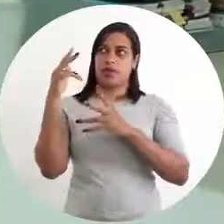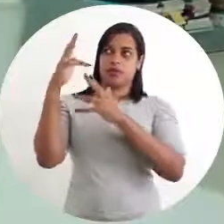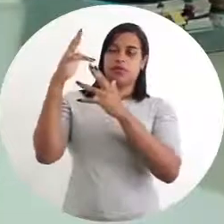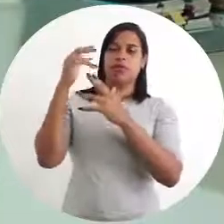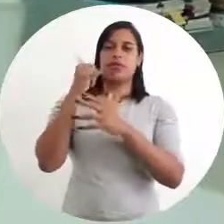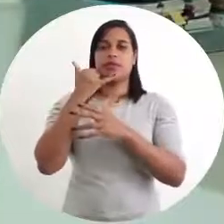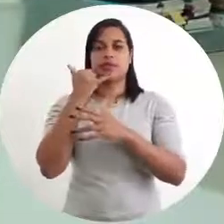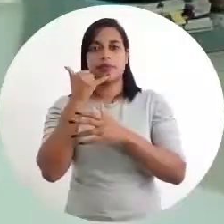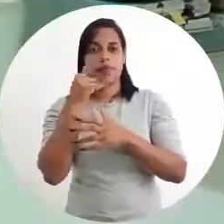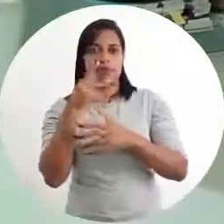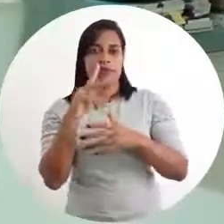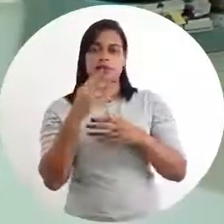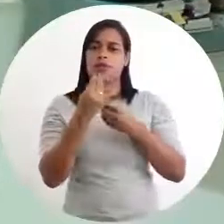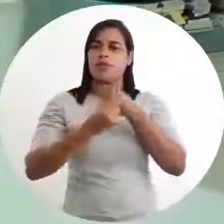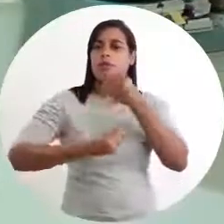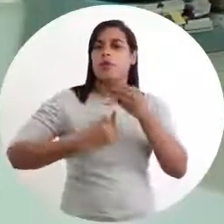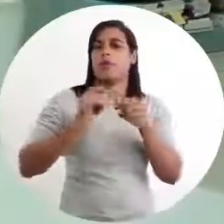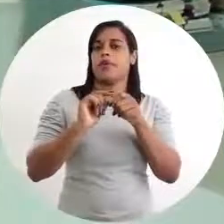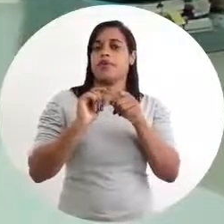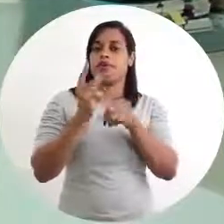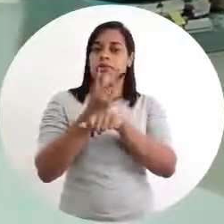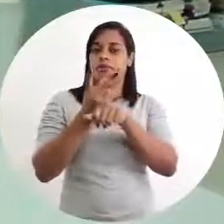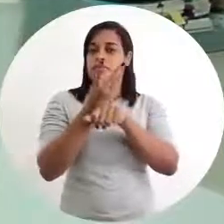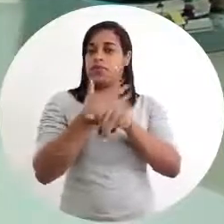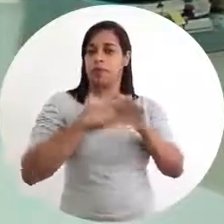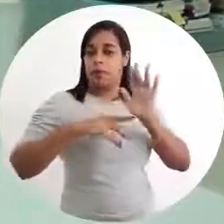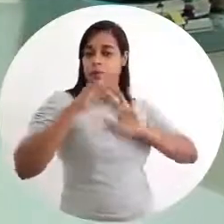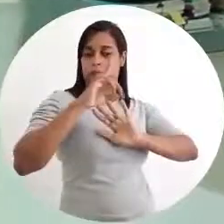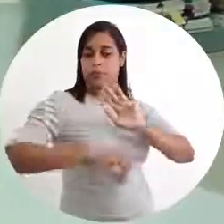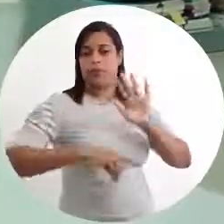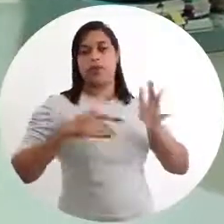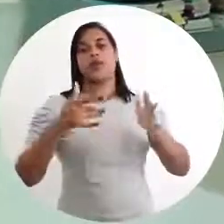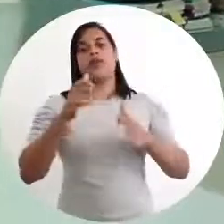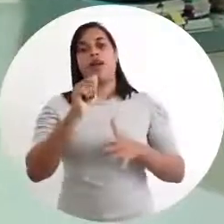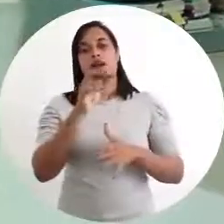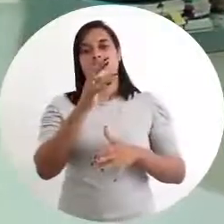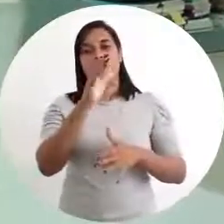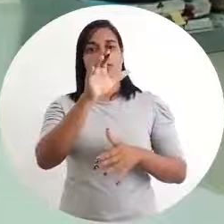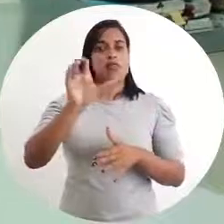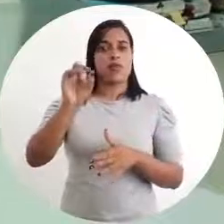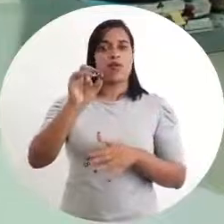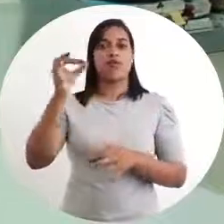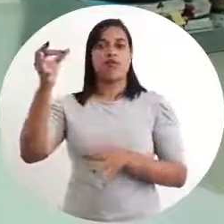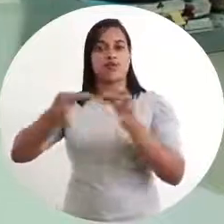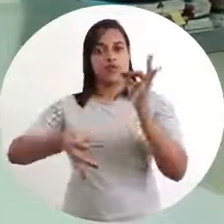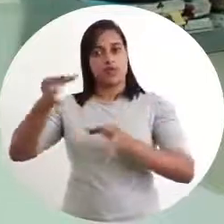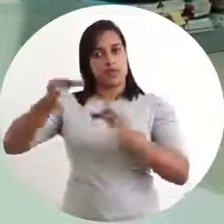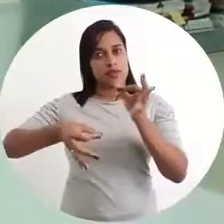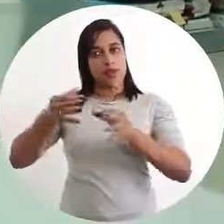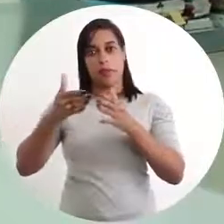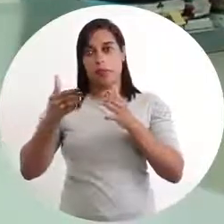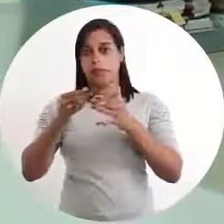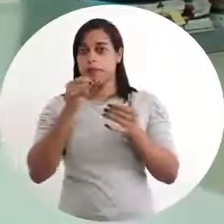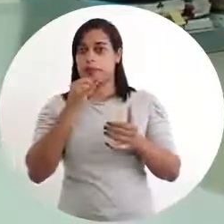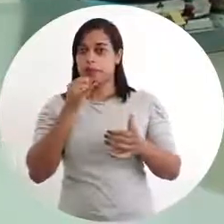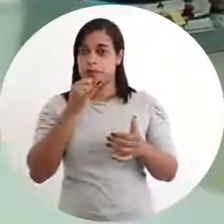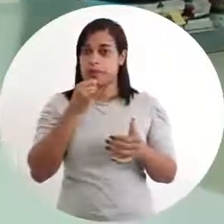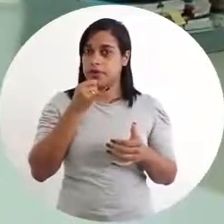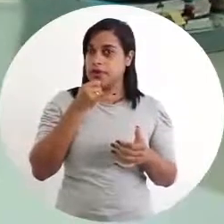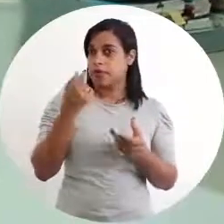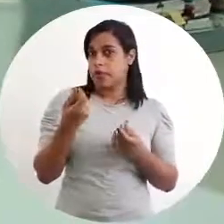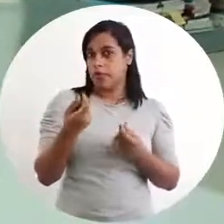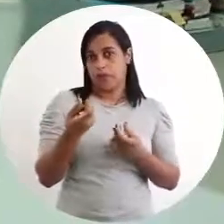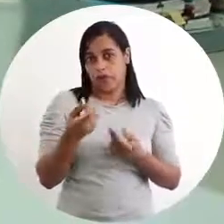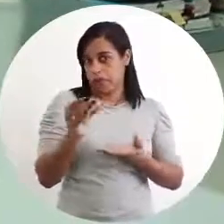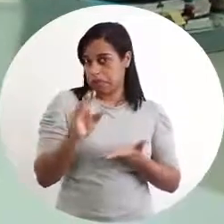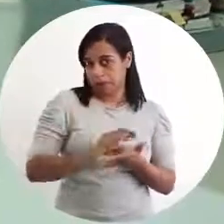linha telefônica. Como é que você faz isso para buscar os seus direitos? É através da ação judicial, onde você pode pedir, por exemplo,